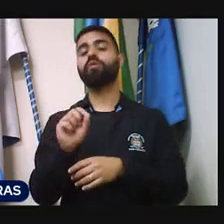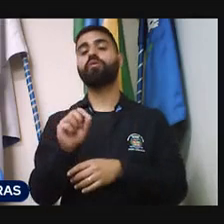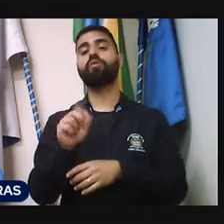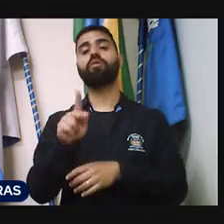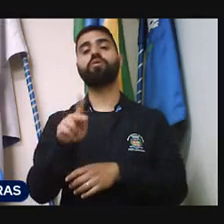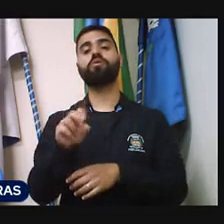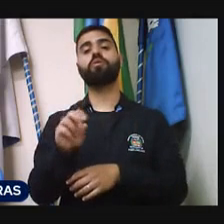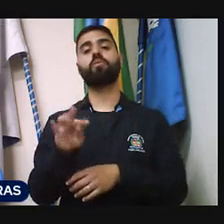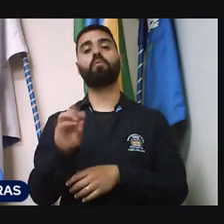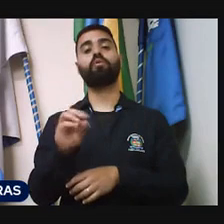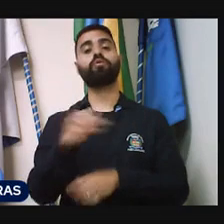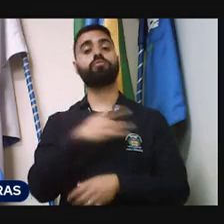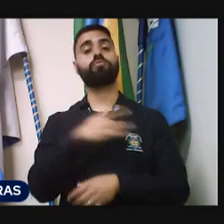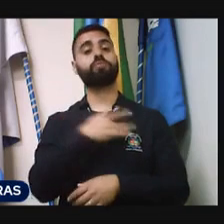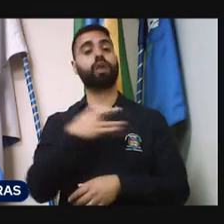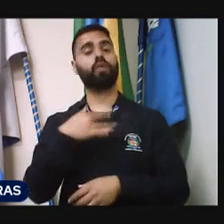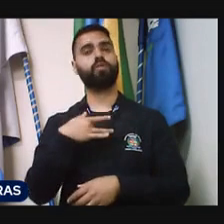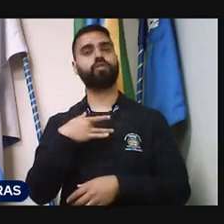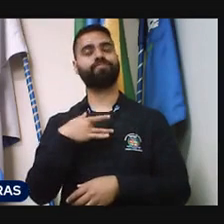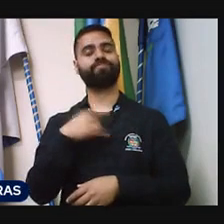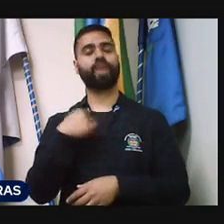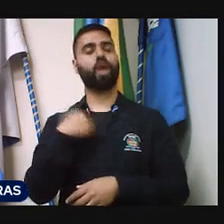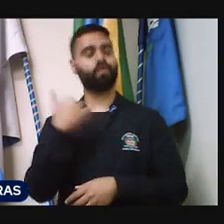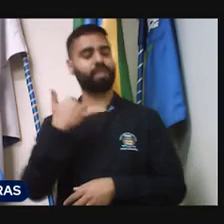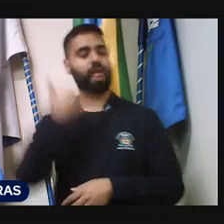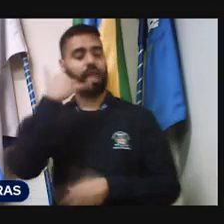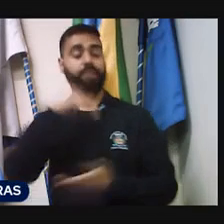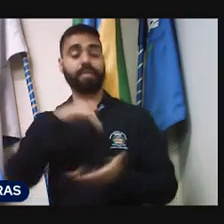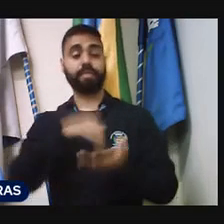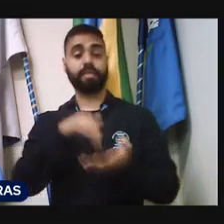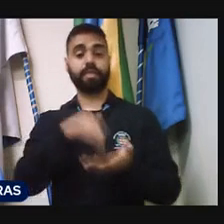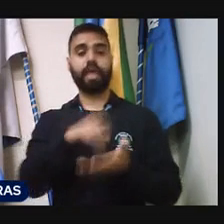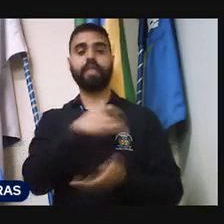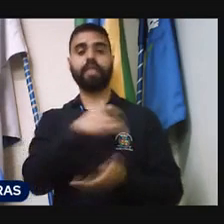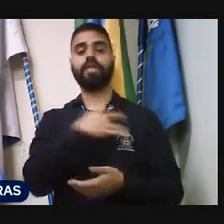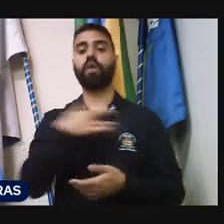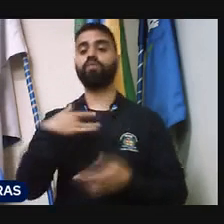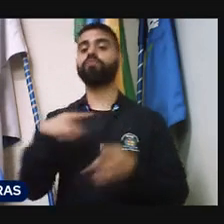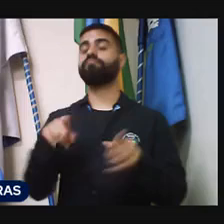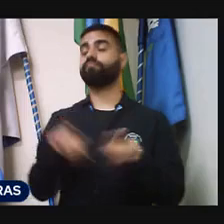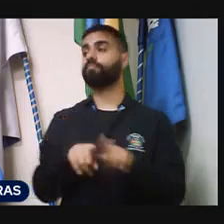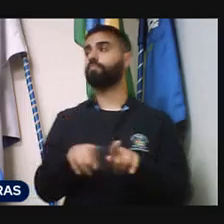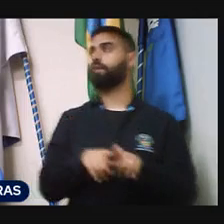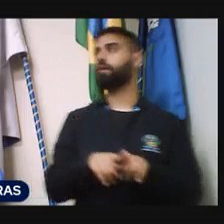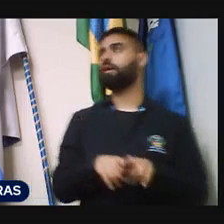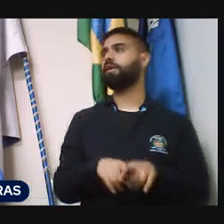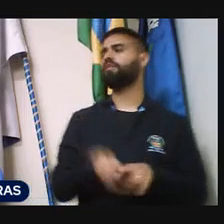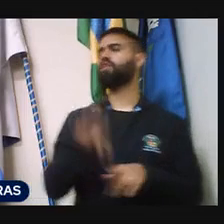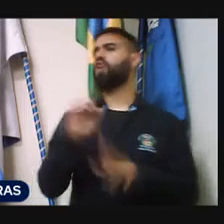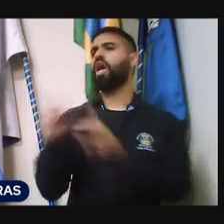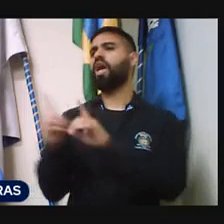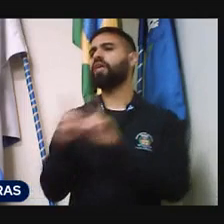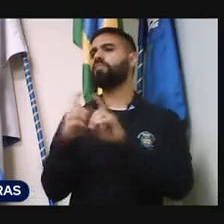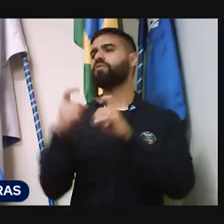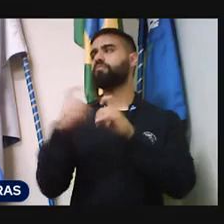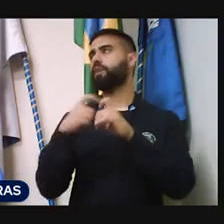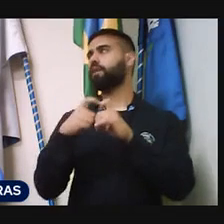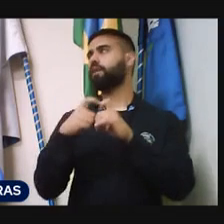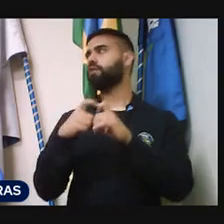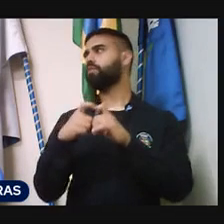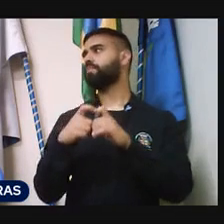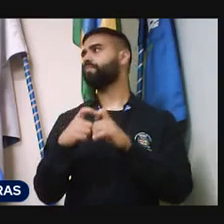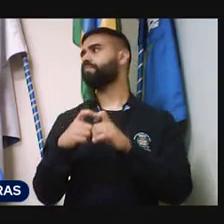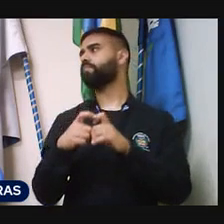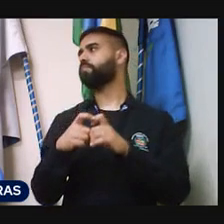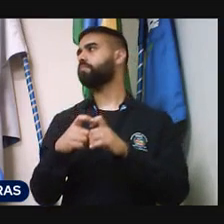mais uma reclamação Entrei em contato com a secretária de saúde também é só atendimento médico não às vezes